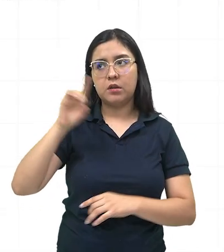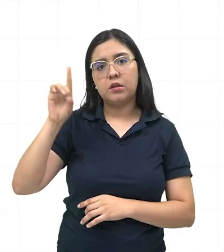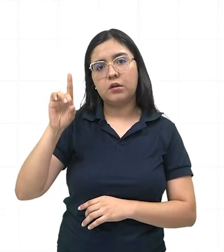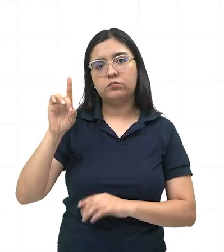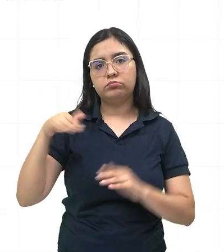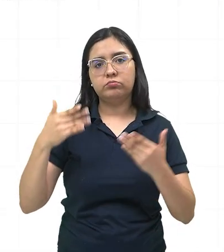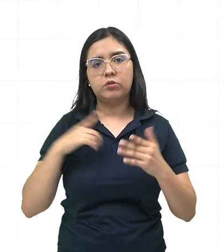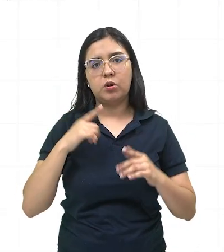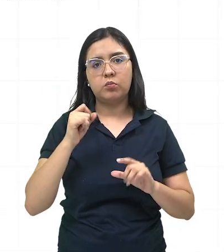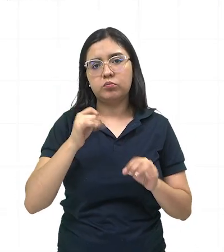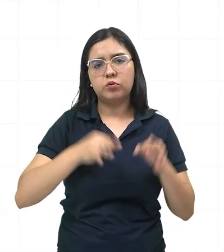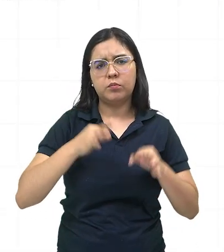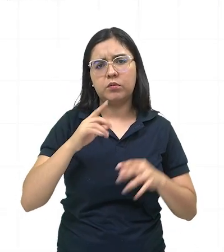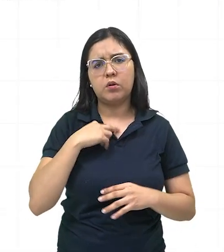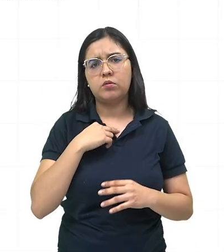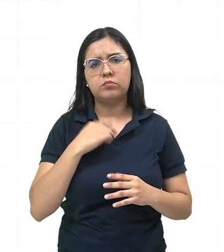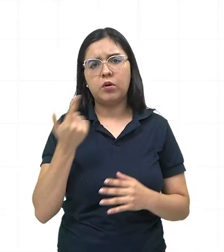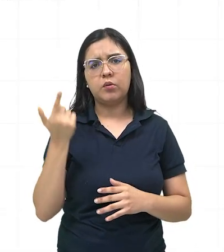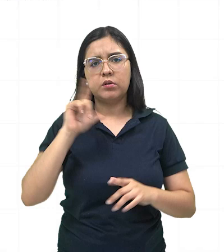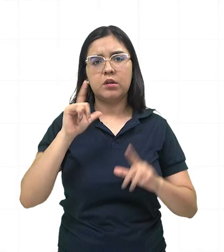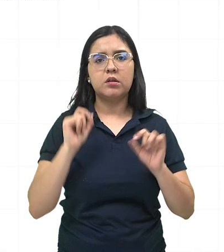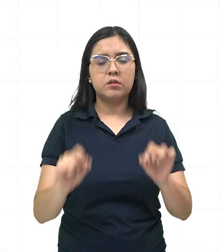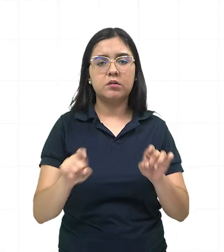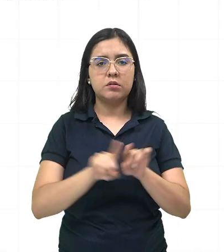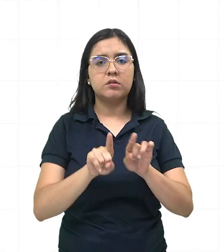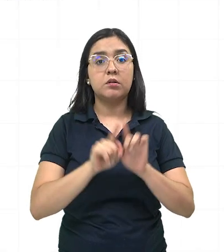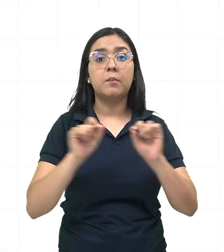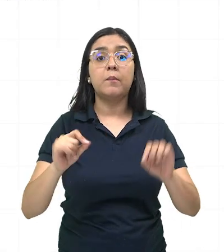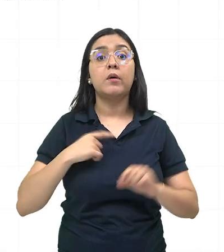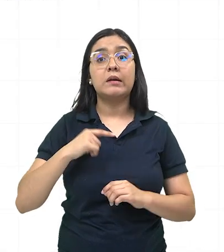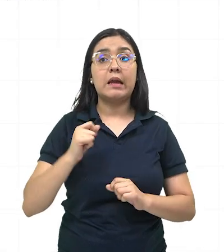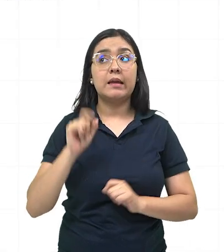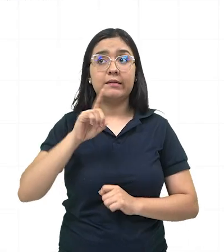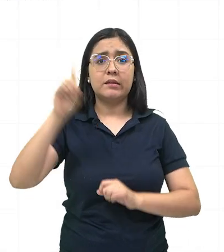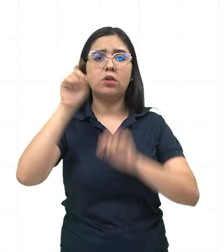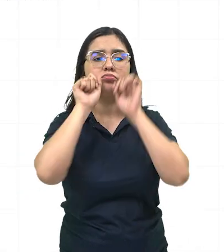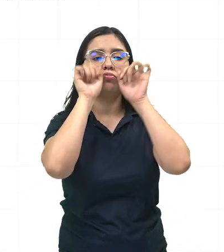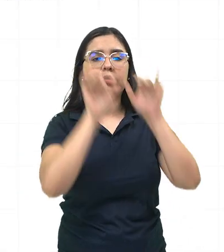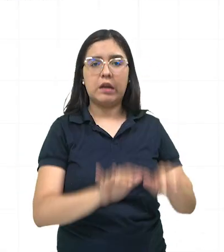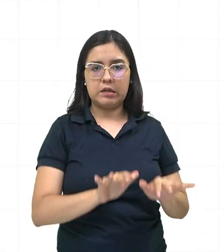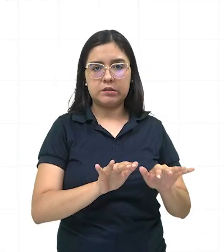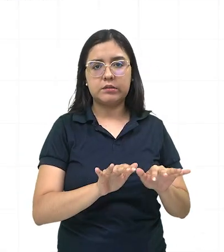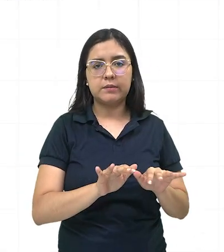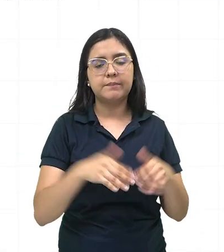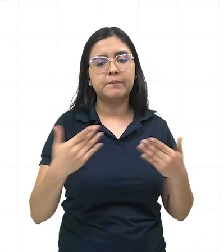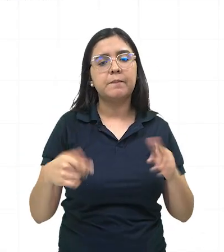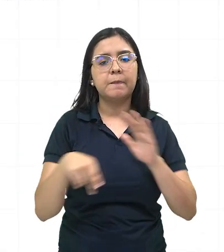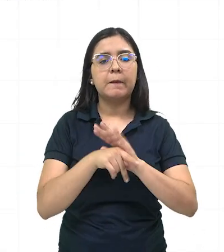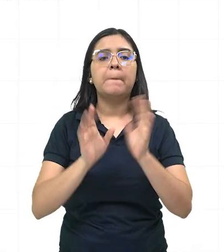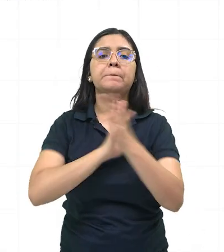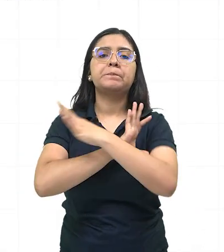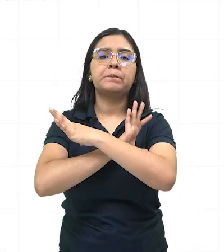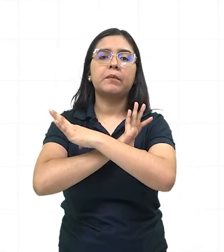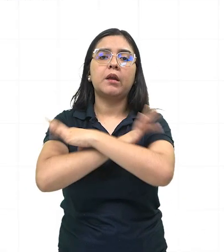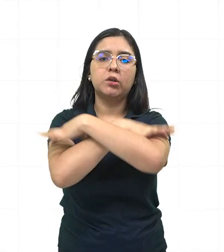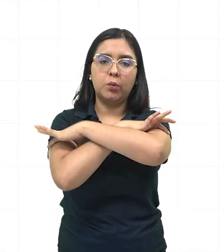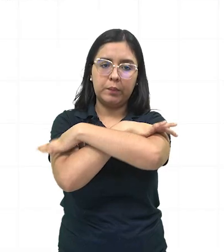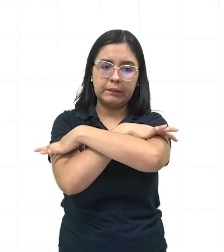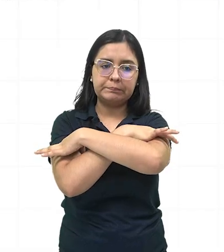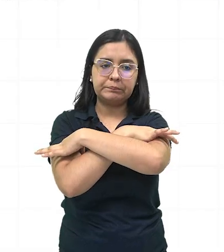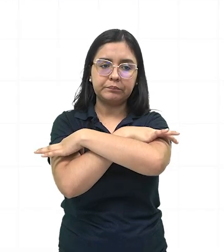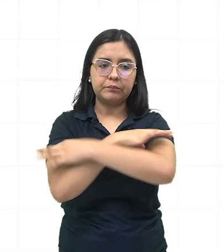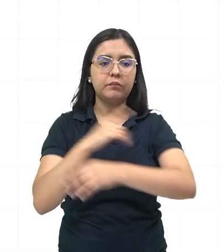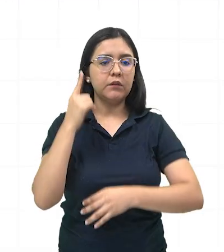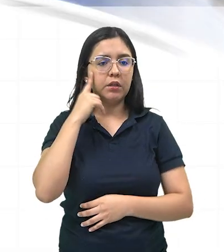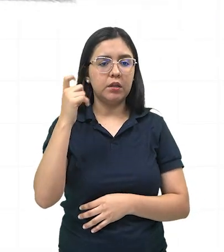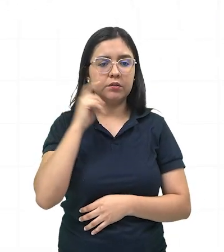é, o julgamento não ocorre pelas atitudes em vida, e sim por graças de Deus, né? No candomblé, nós vamos ver uma